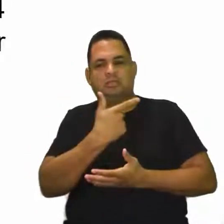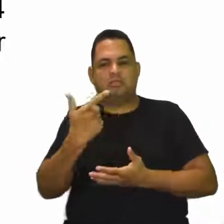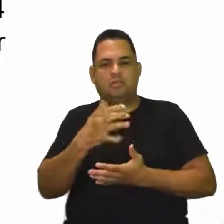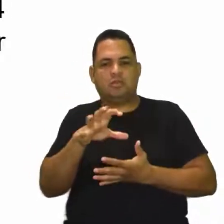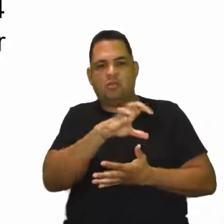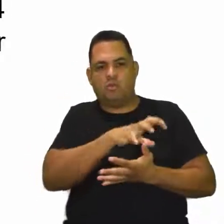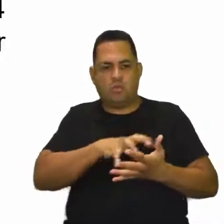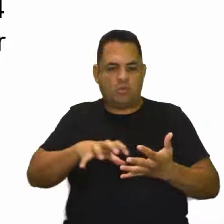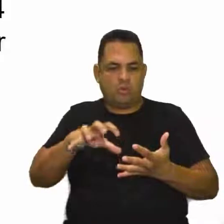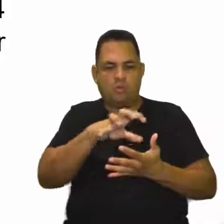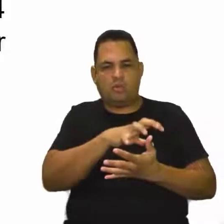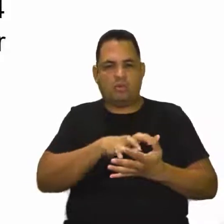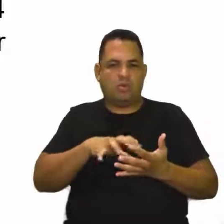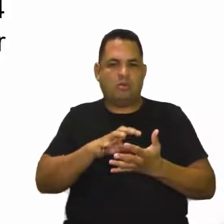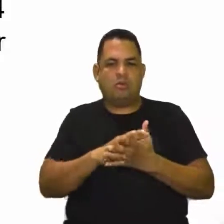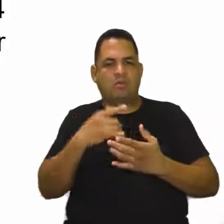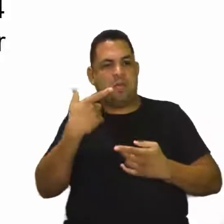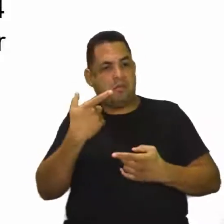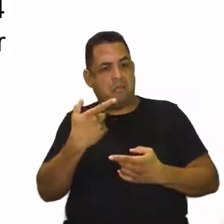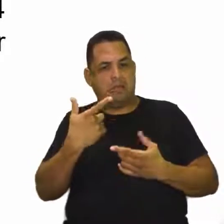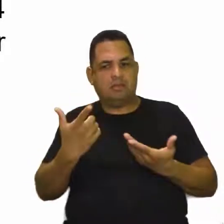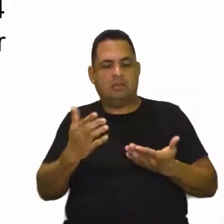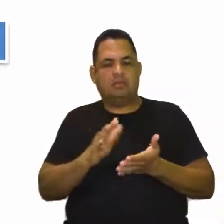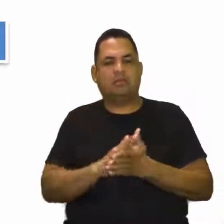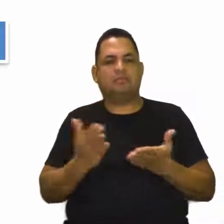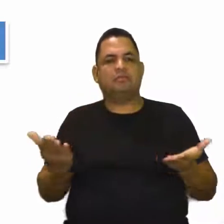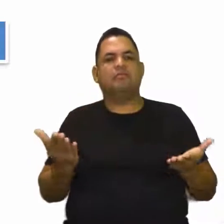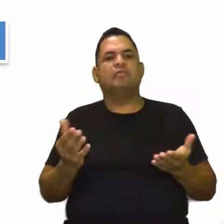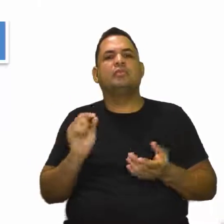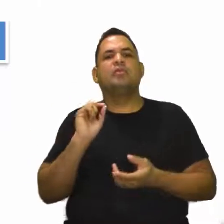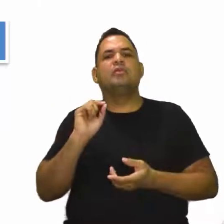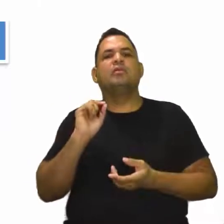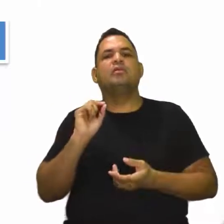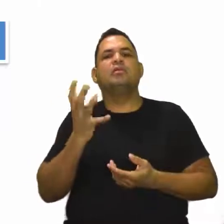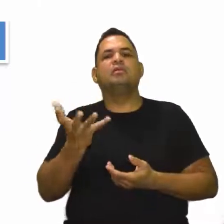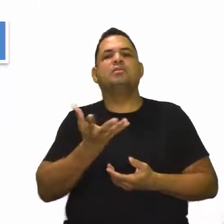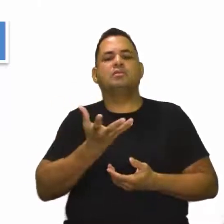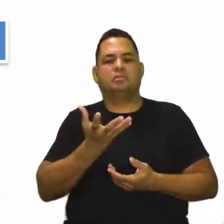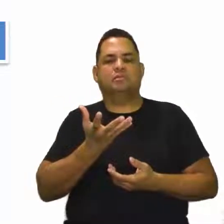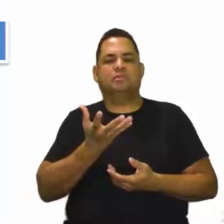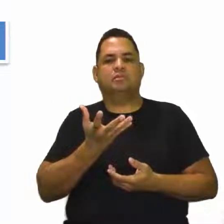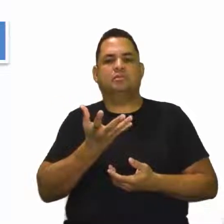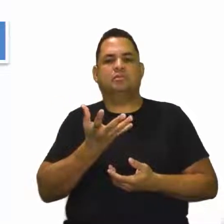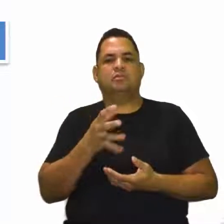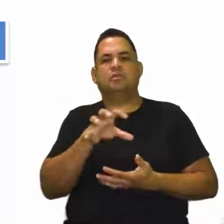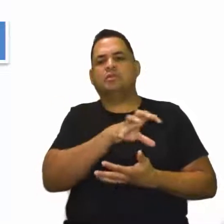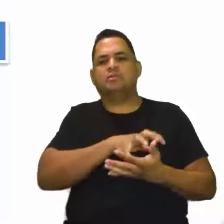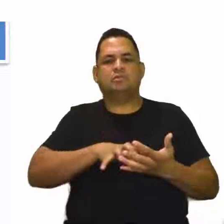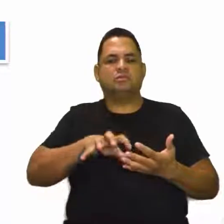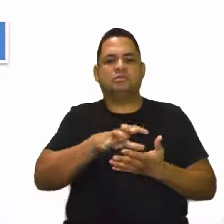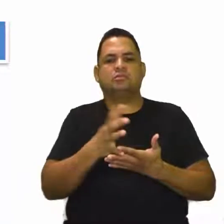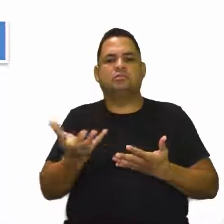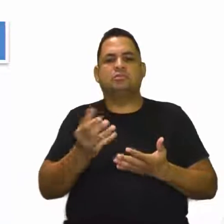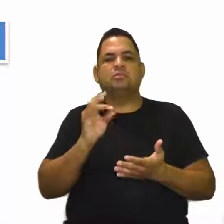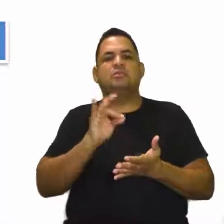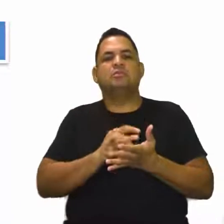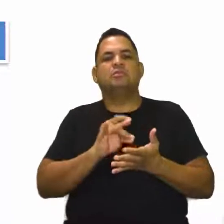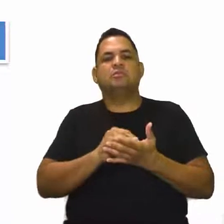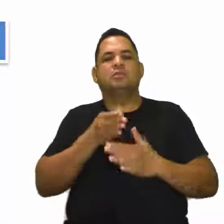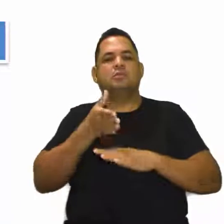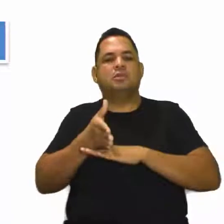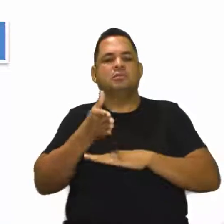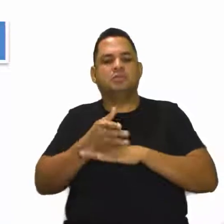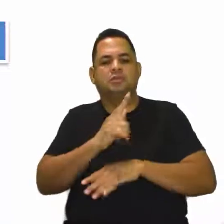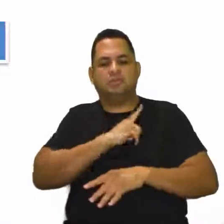segunda revolta da Armada. Mas, professor, o que esses caras queriam? Essa revolta das Armadas? Na verdade, eles queriam